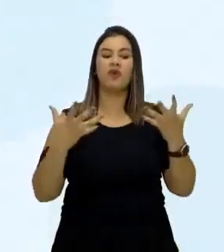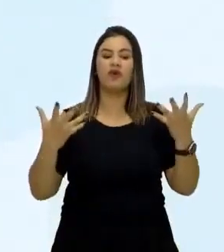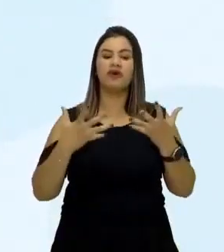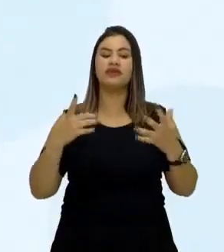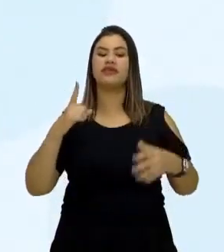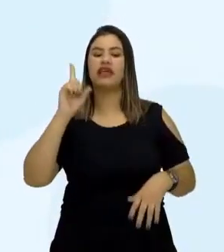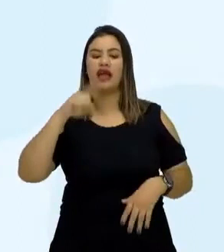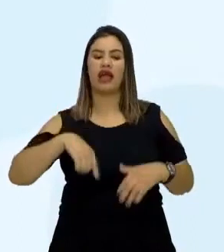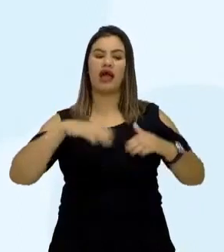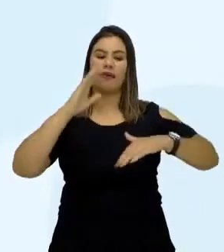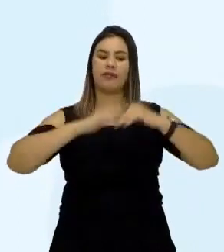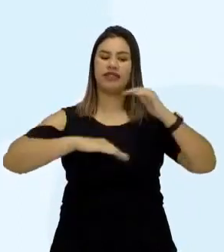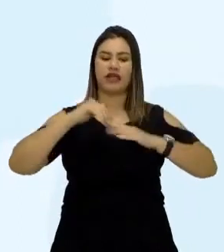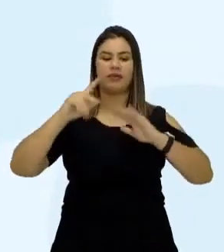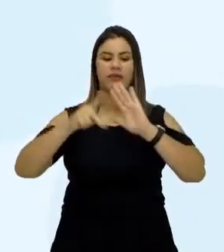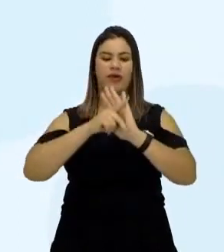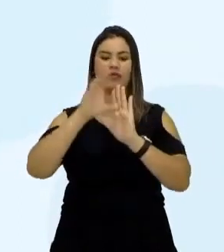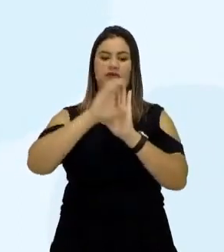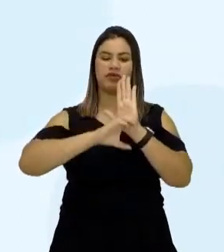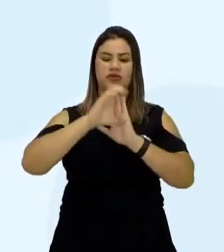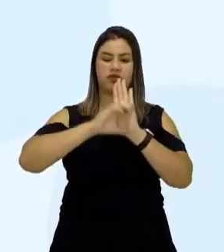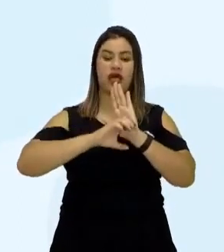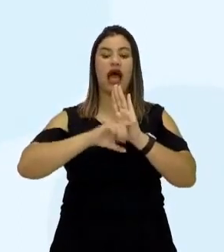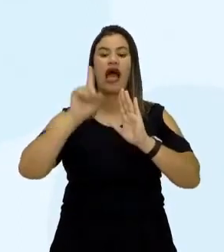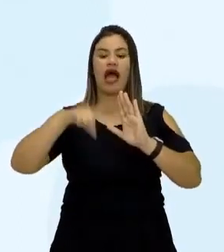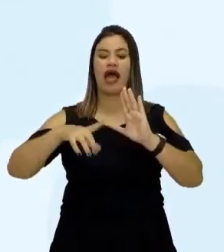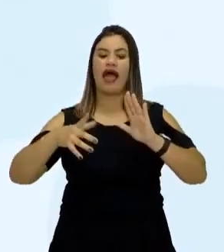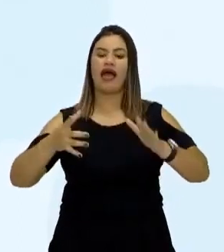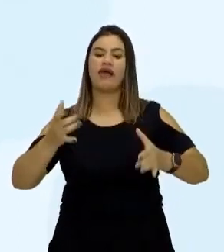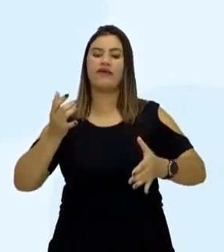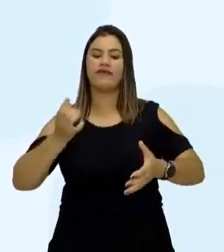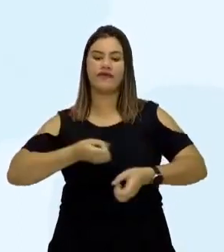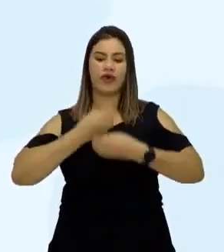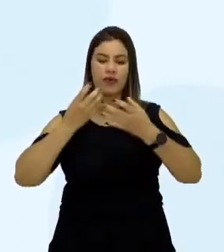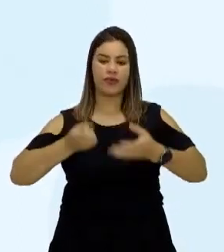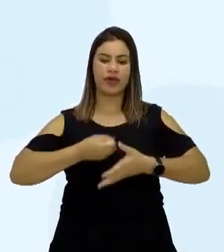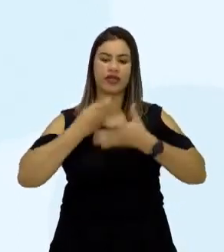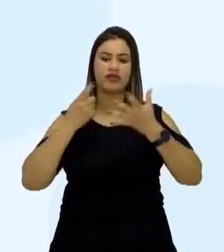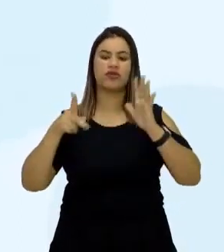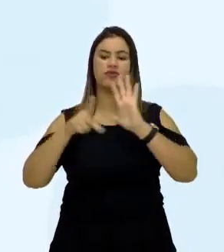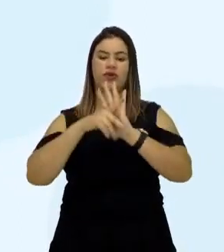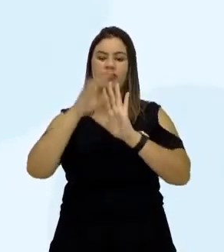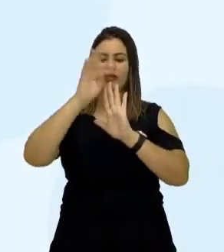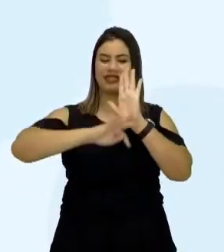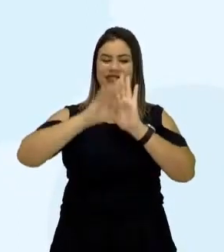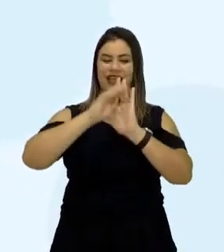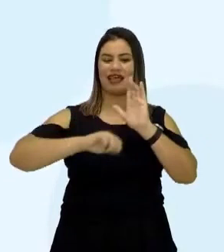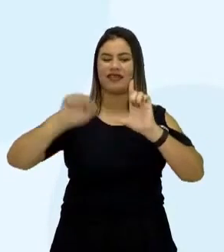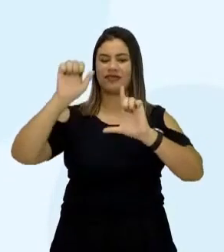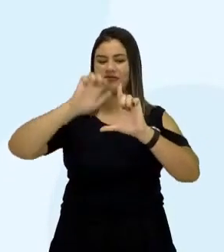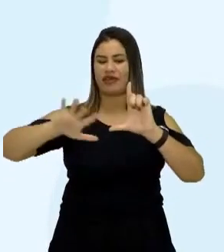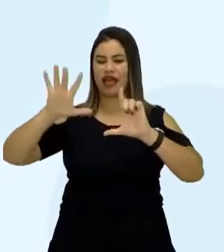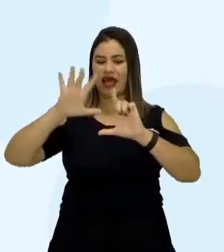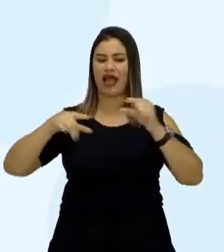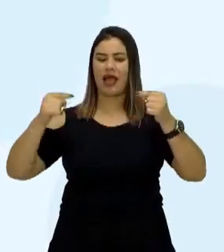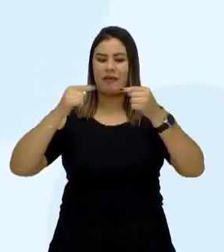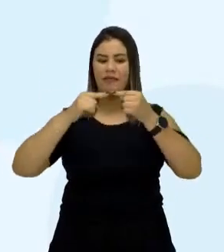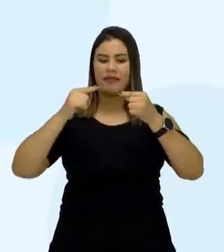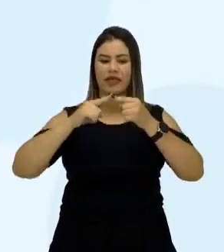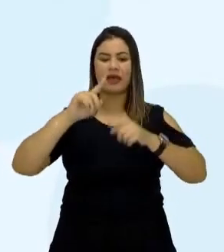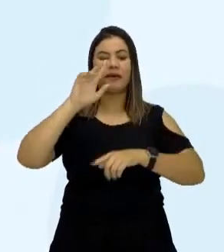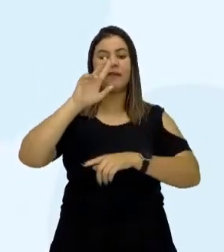qual que é a habilidade do currículo? Tá lá, ó. Extrair informações de textos e imagens sobre a distribuição espacial dos